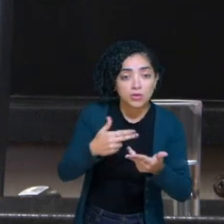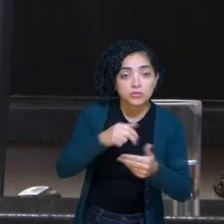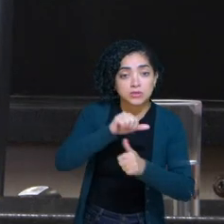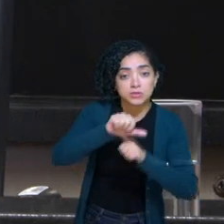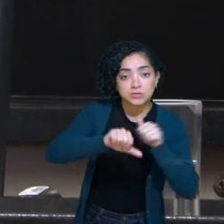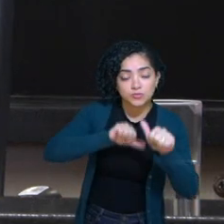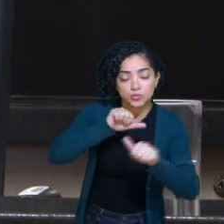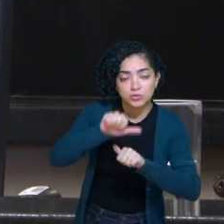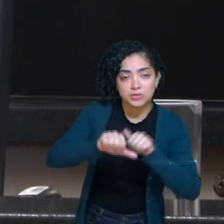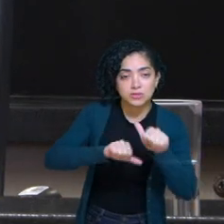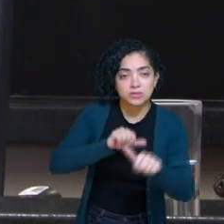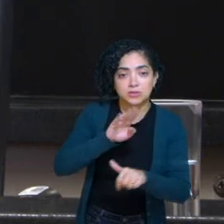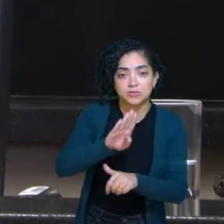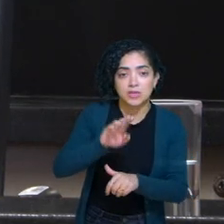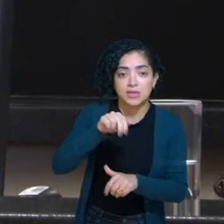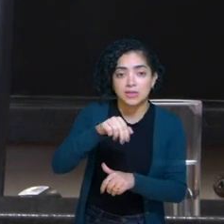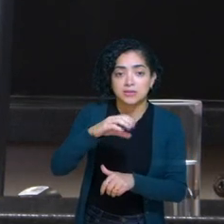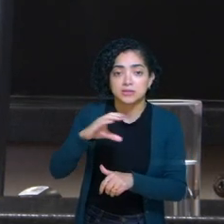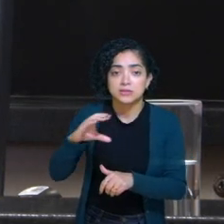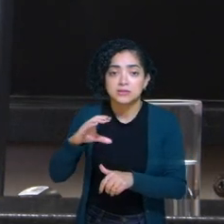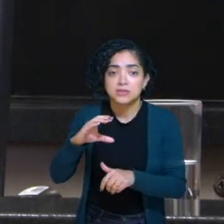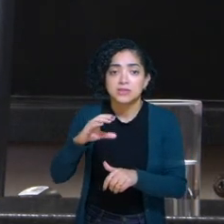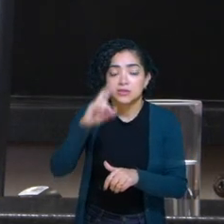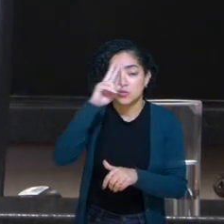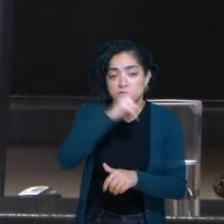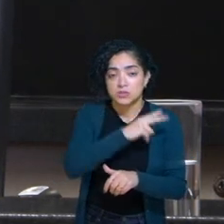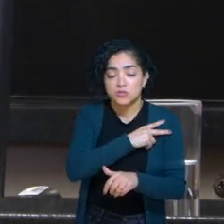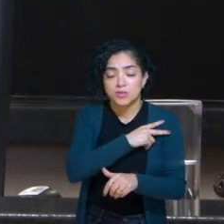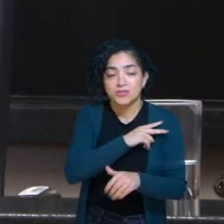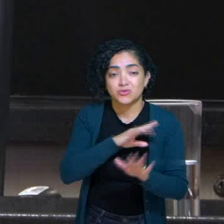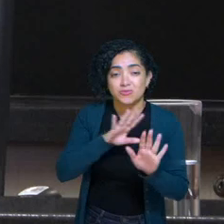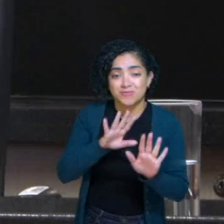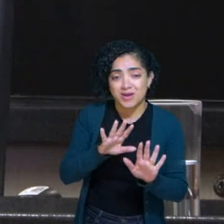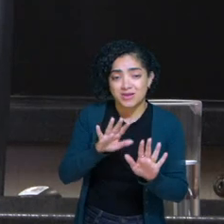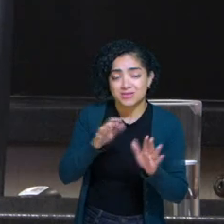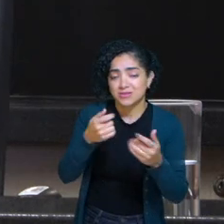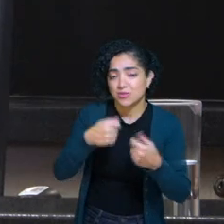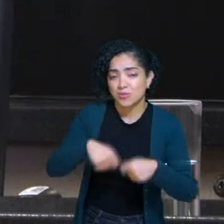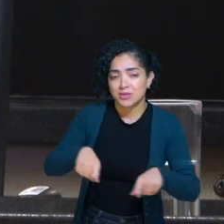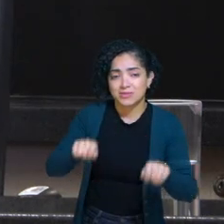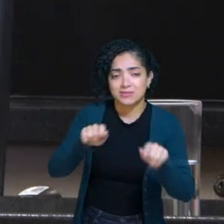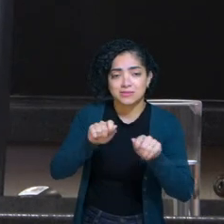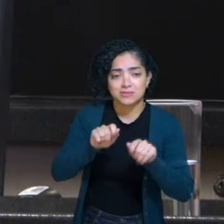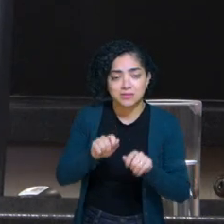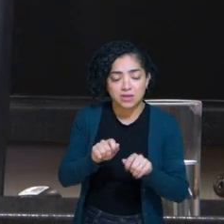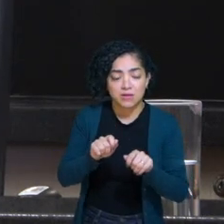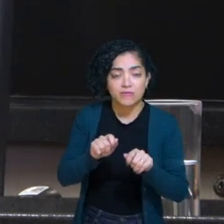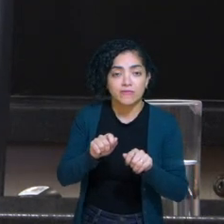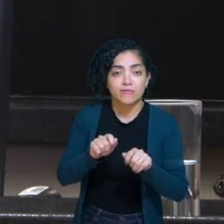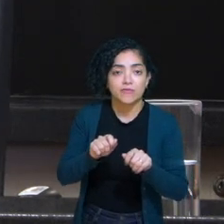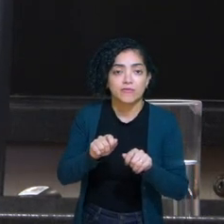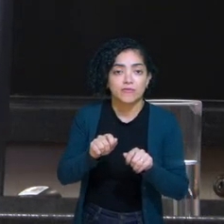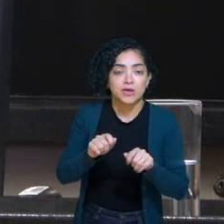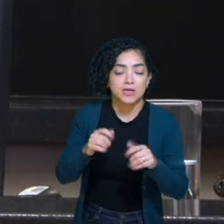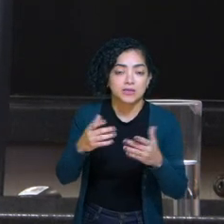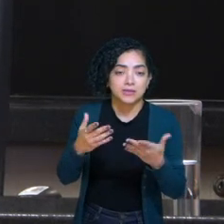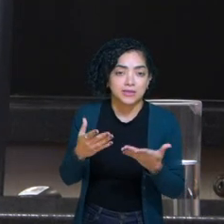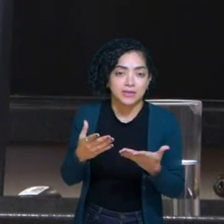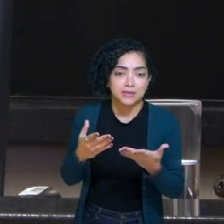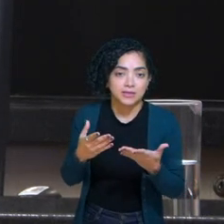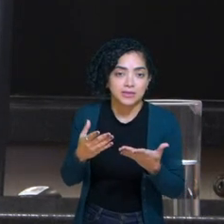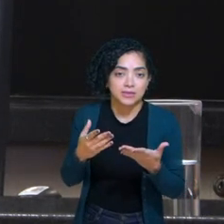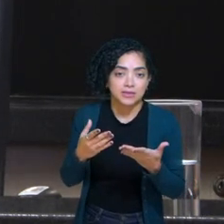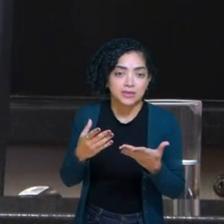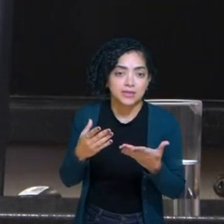bncc no ensino médio mas ela não precisava ser totalmente